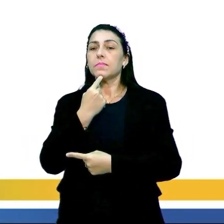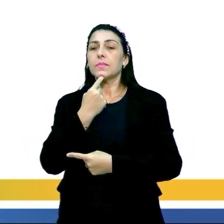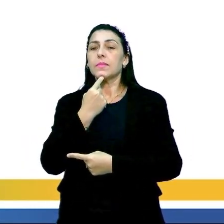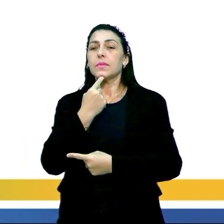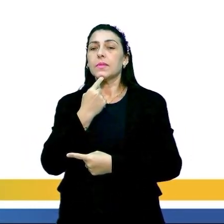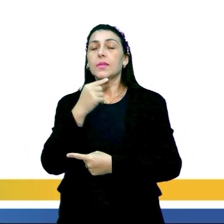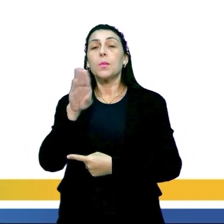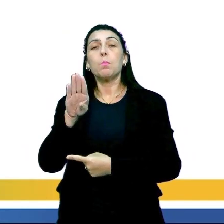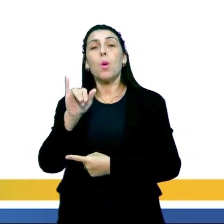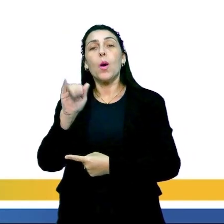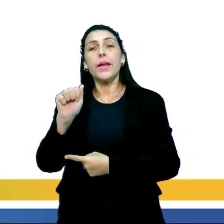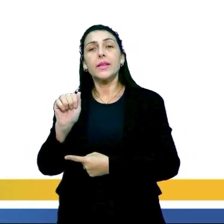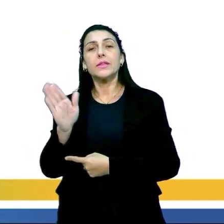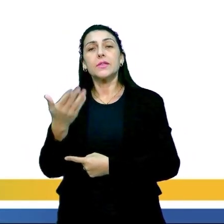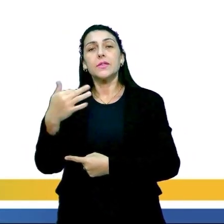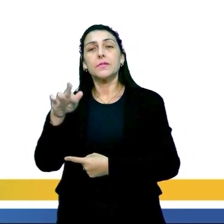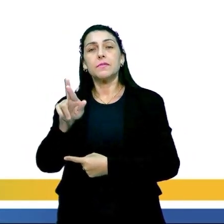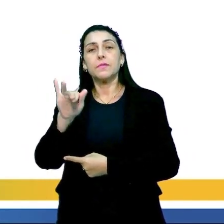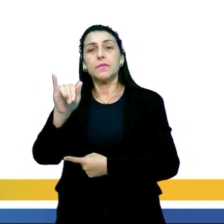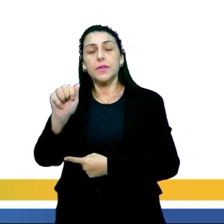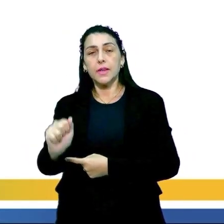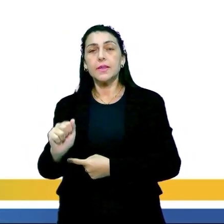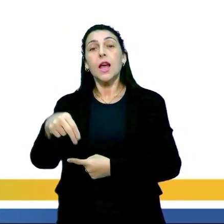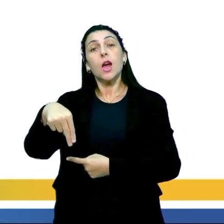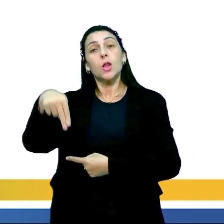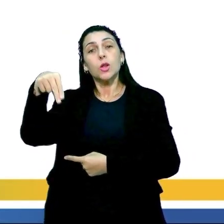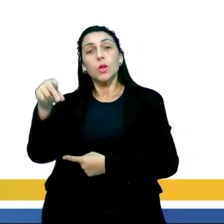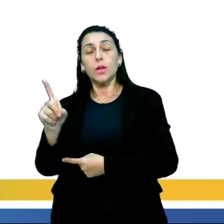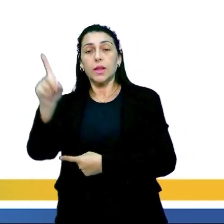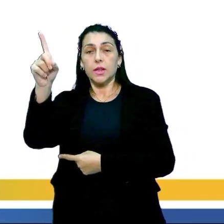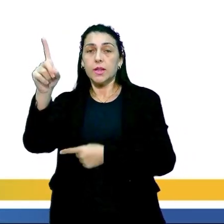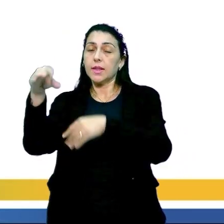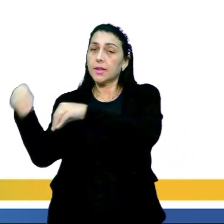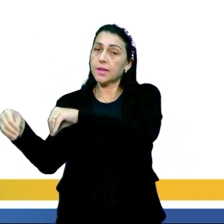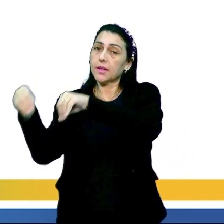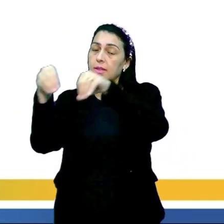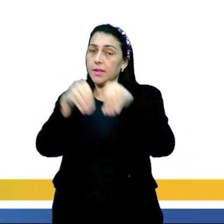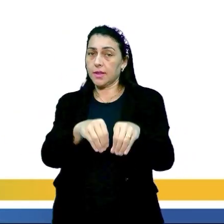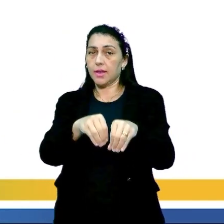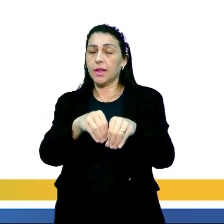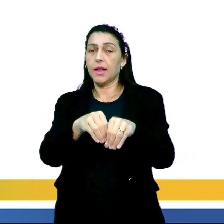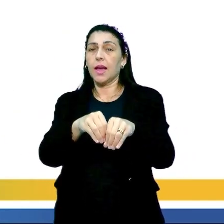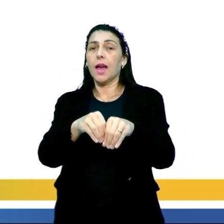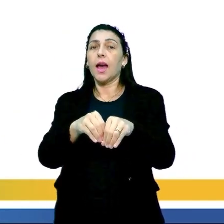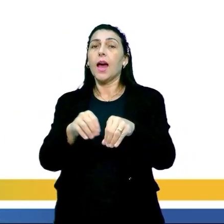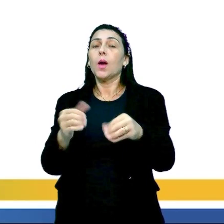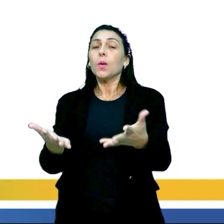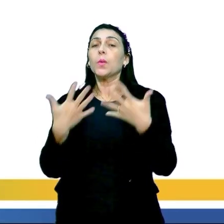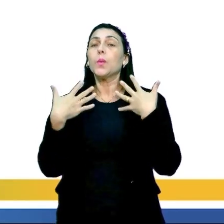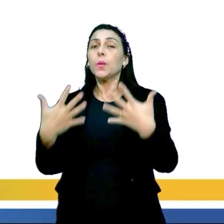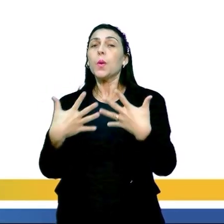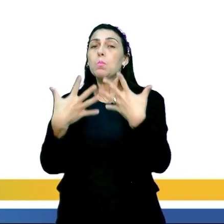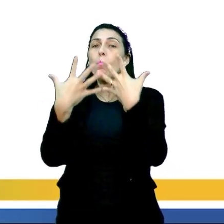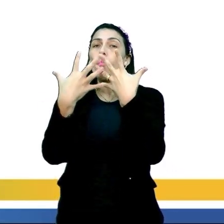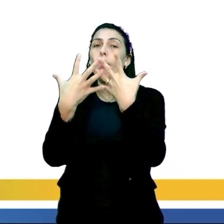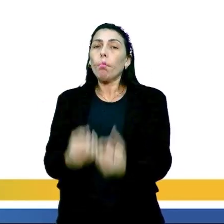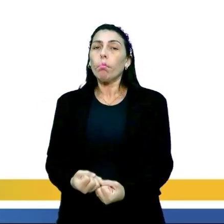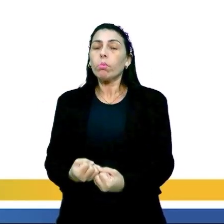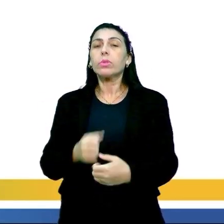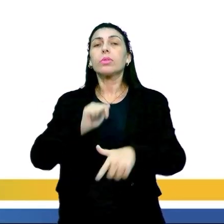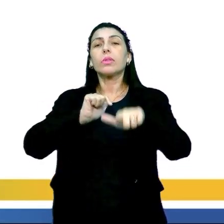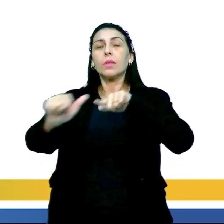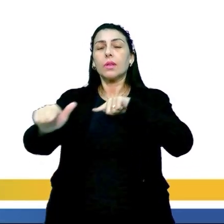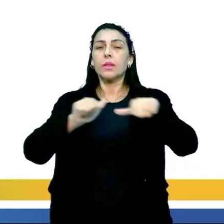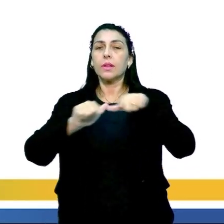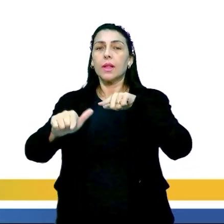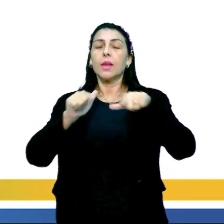os chamados boias-frias, nordestinos. Eles saem geralmente no verão, no período de seca, vão